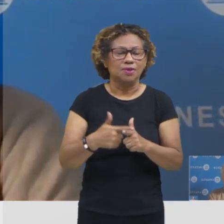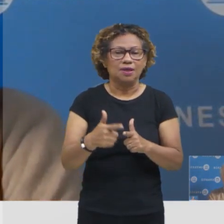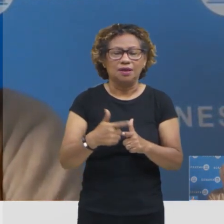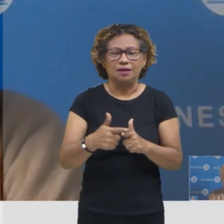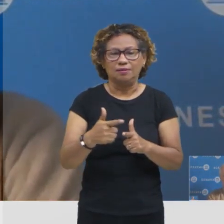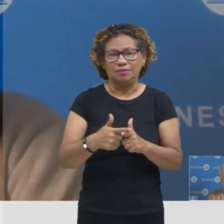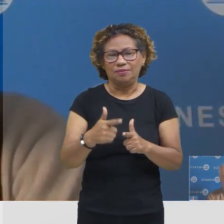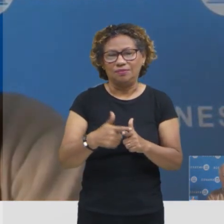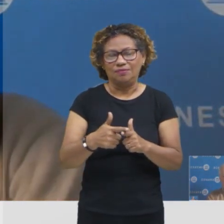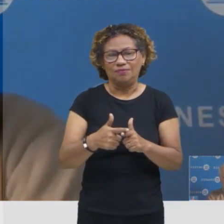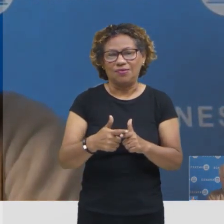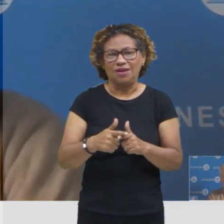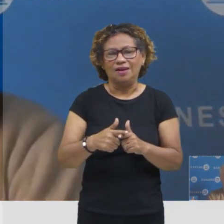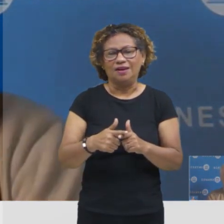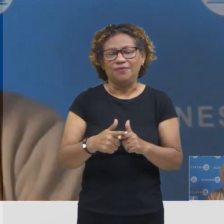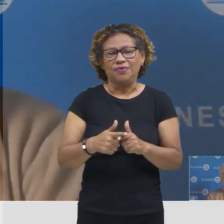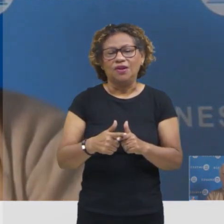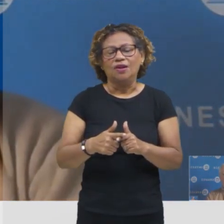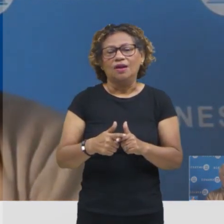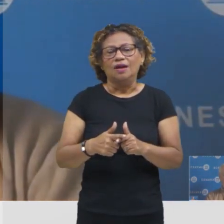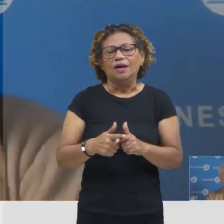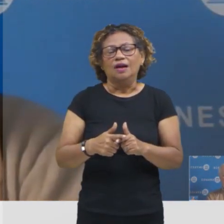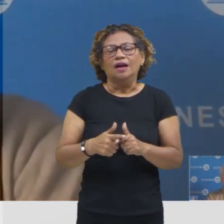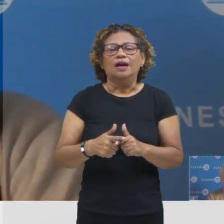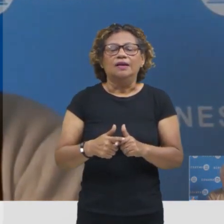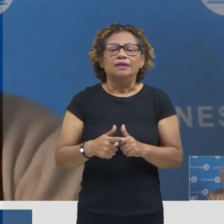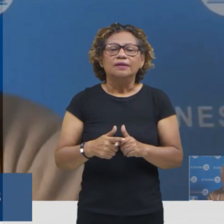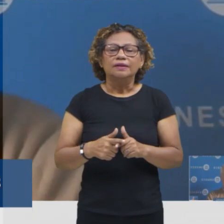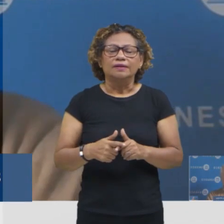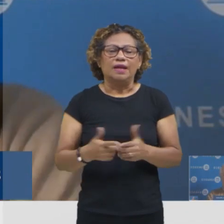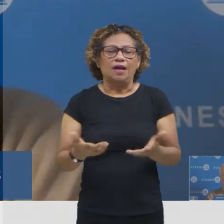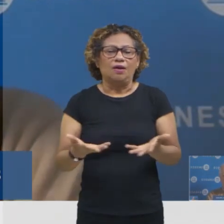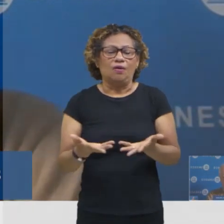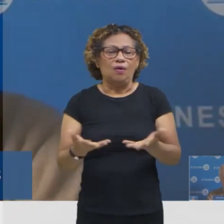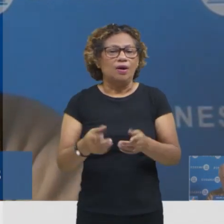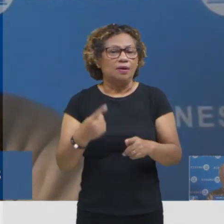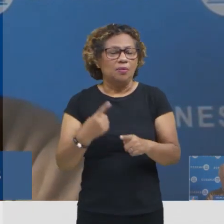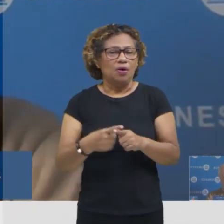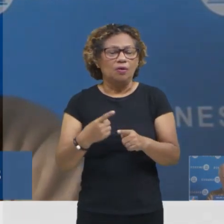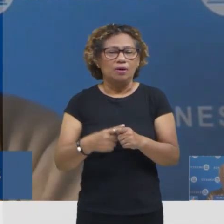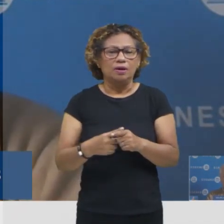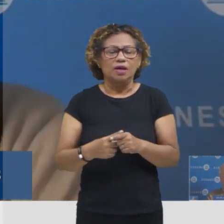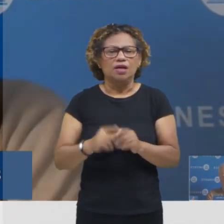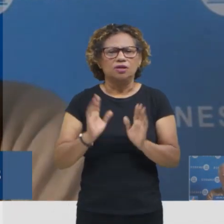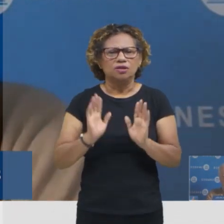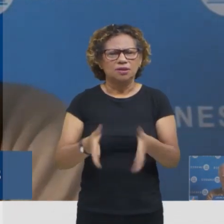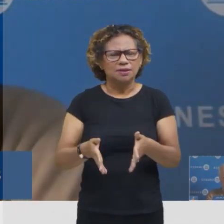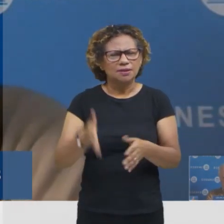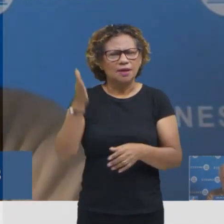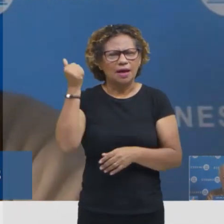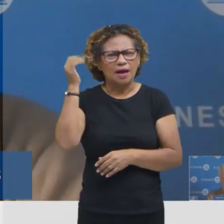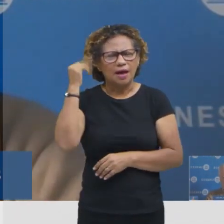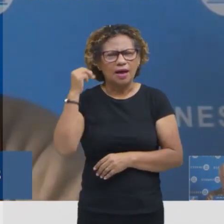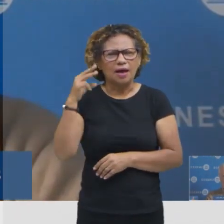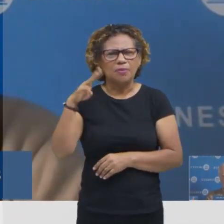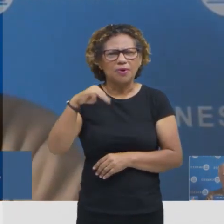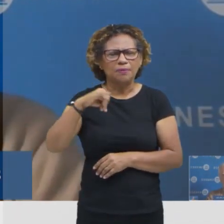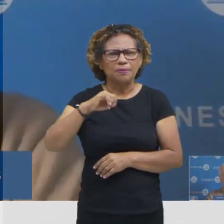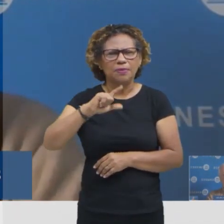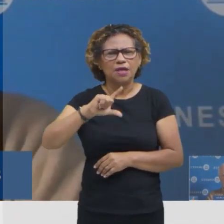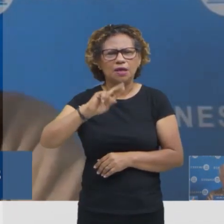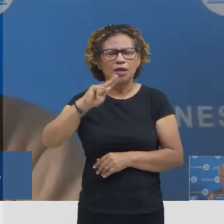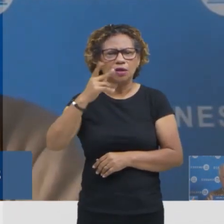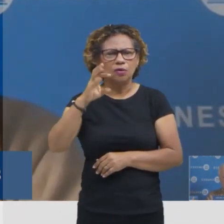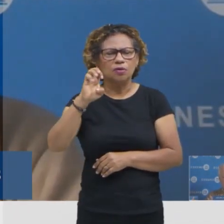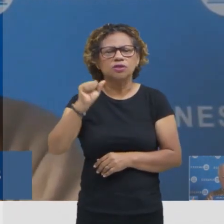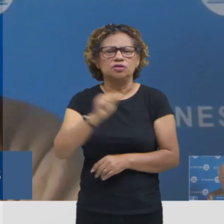problema dos tempos que estamos a viver. Nós sabemos que há milhões de alunos, centenas de milhões de alunos